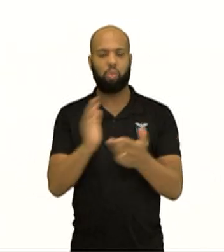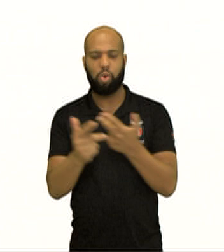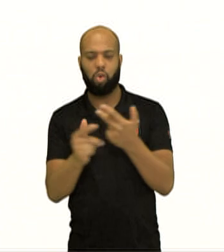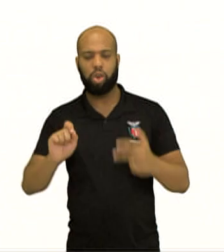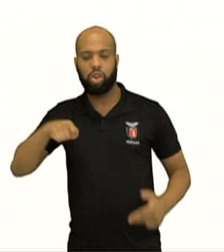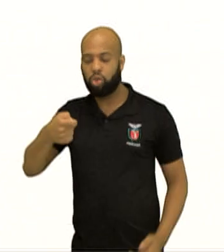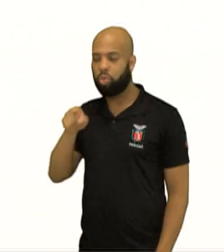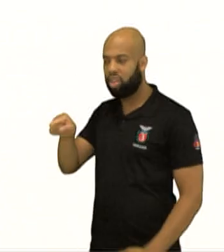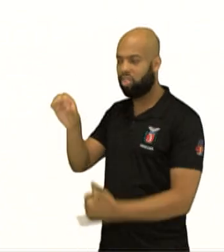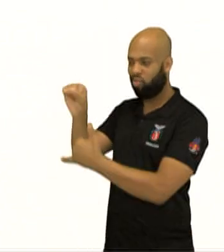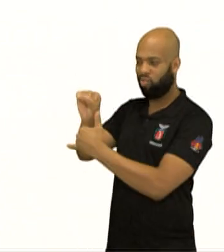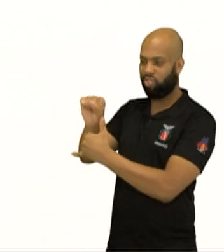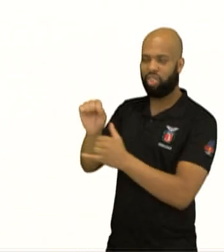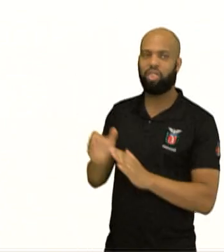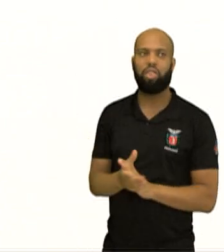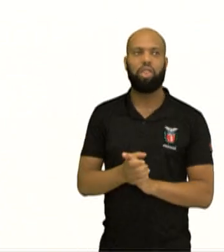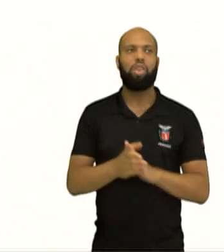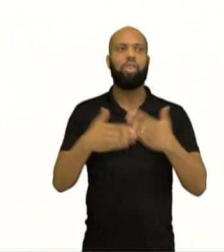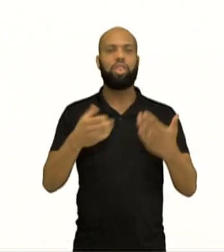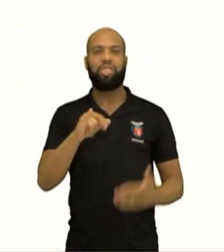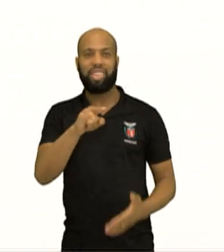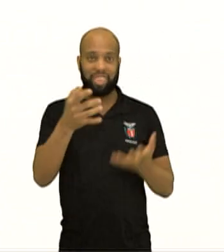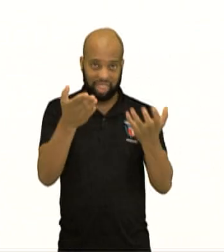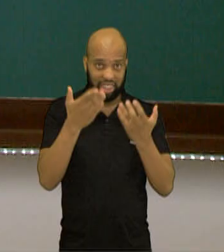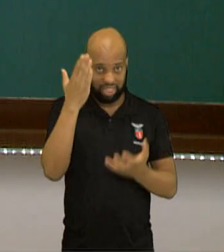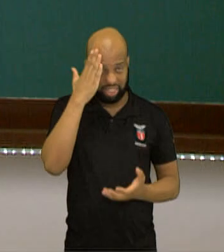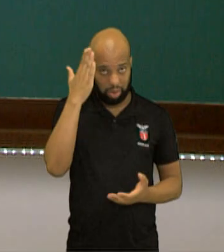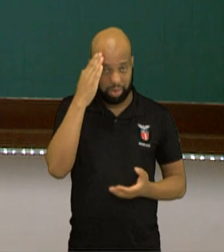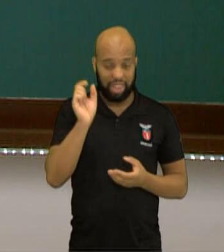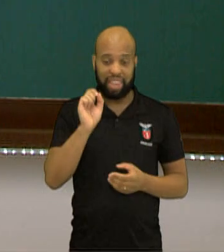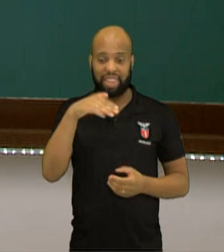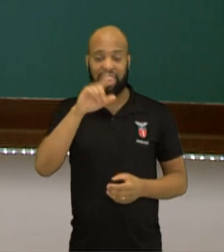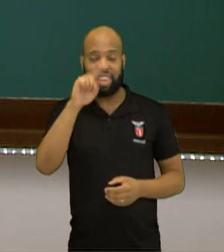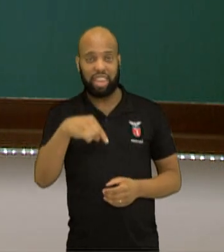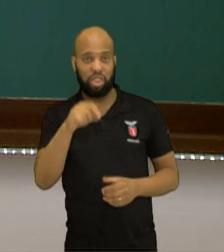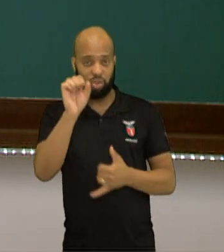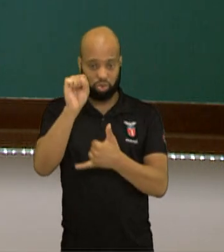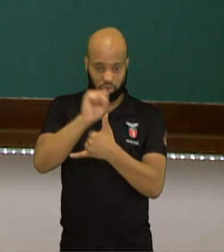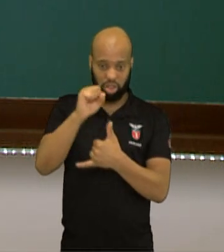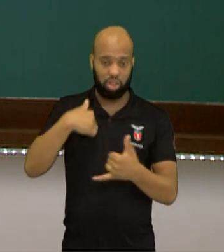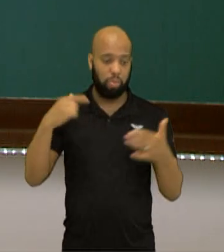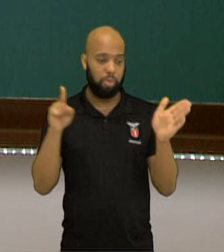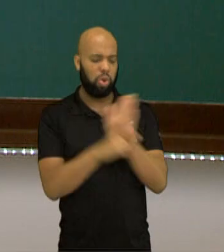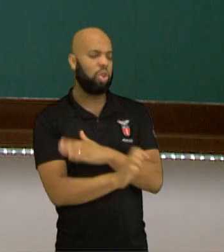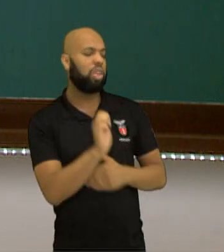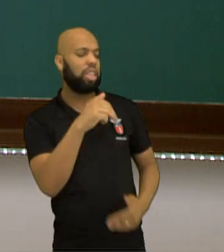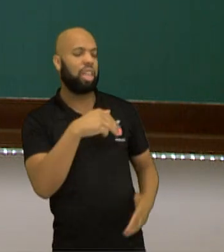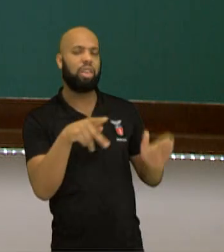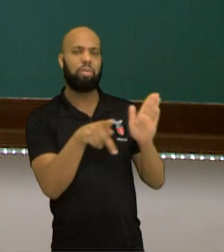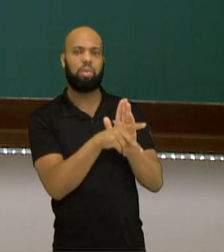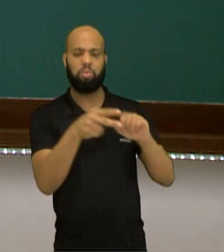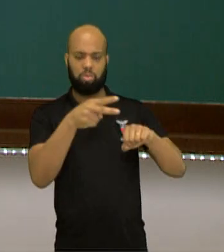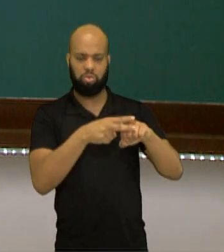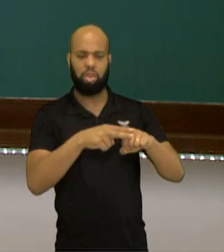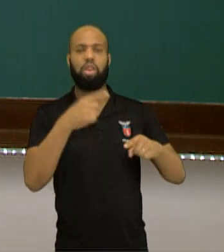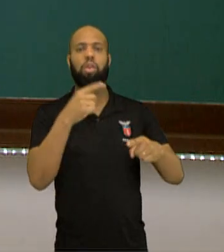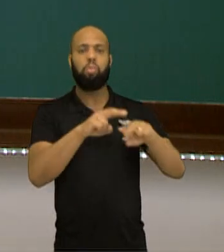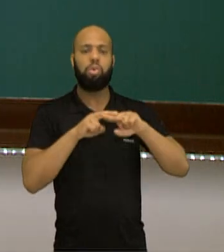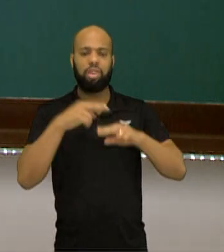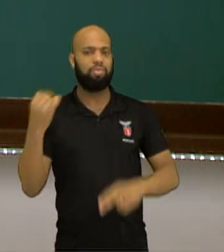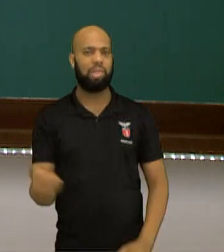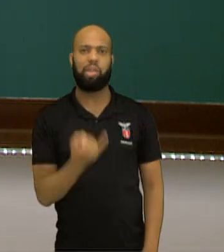sujeito. Então, para saber quem é o sujeito, eu pergunto quem ao verbo. Por isso que é muito importante você saber qual é o verbo,